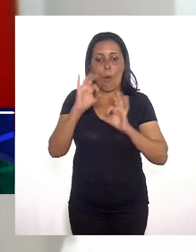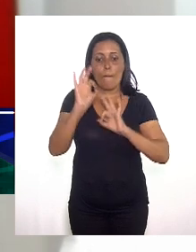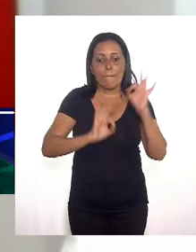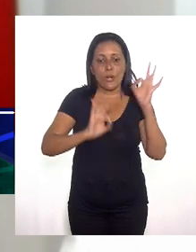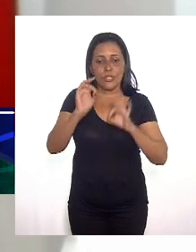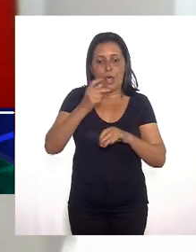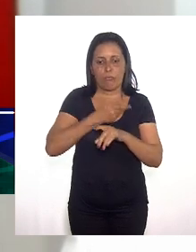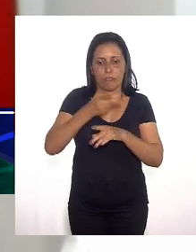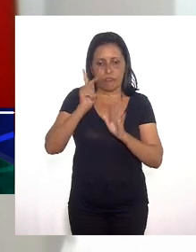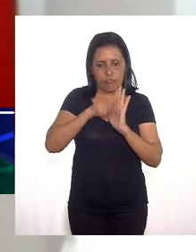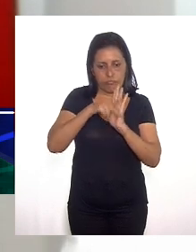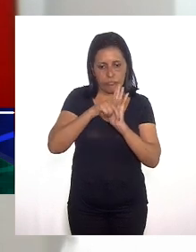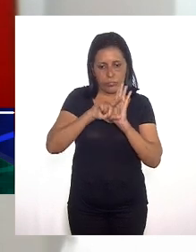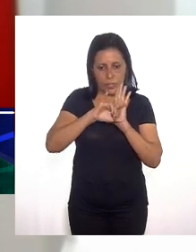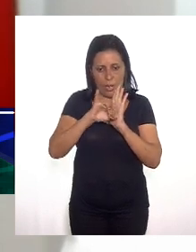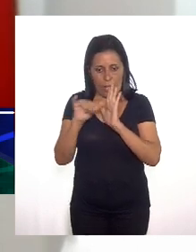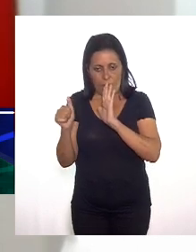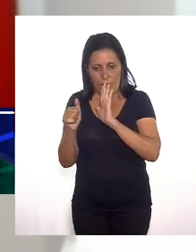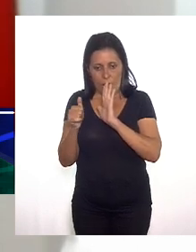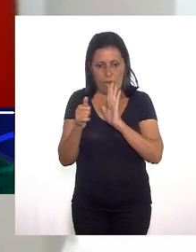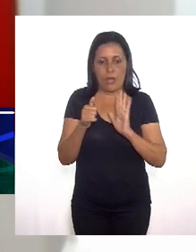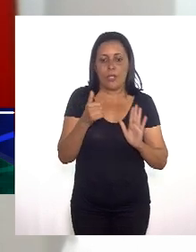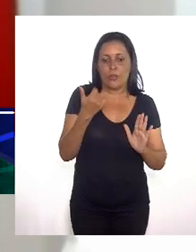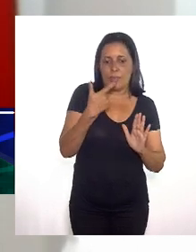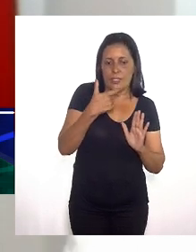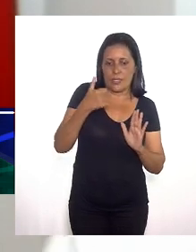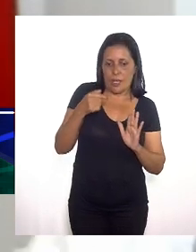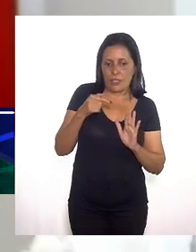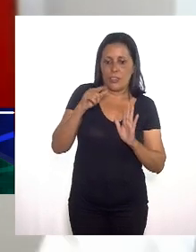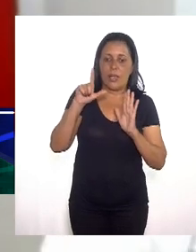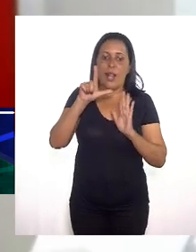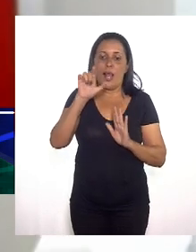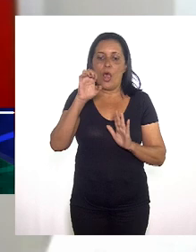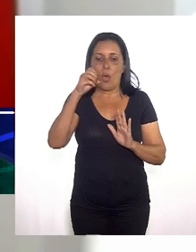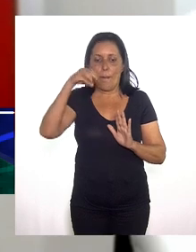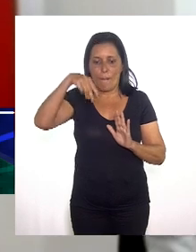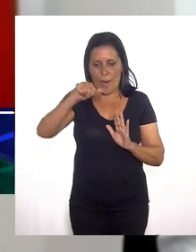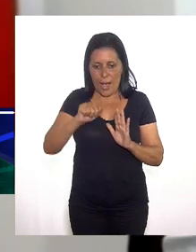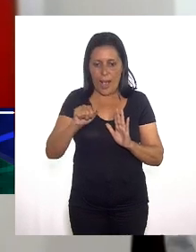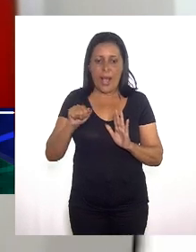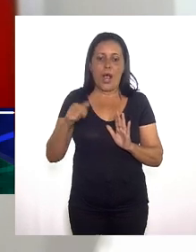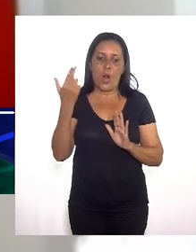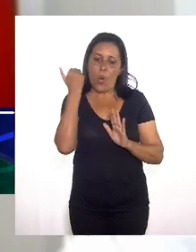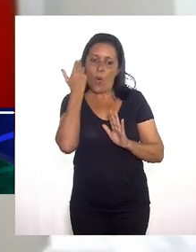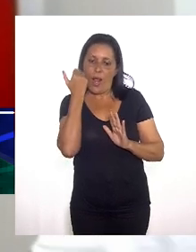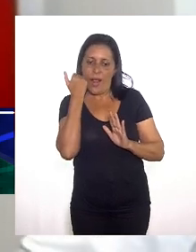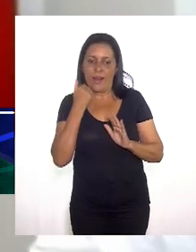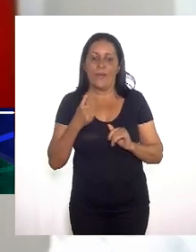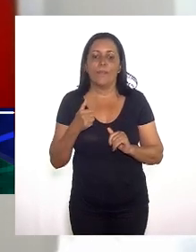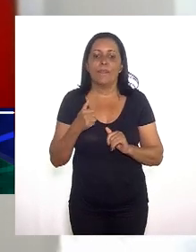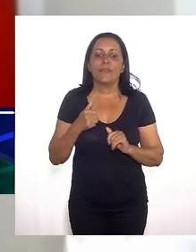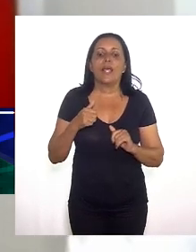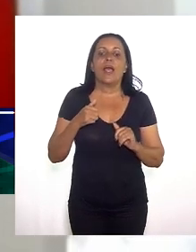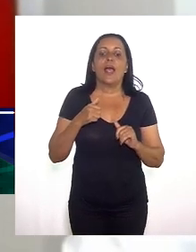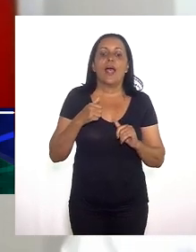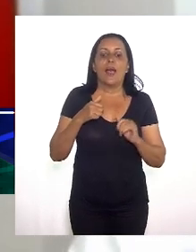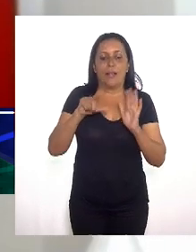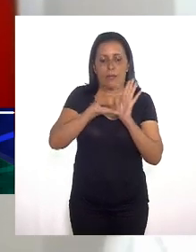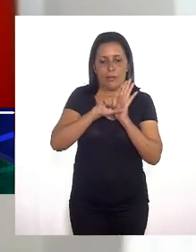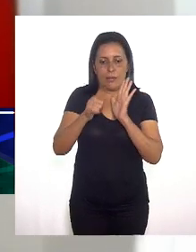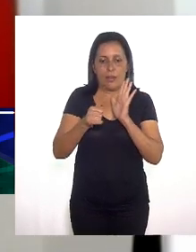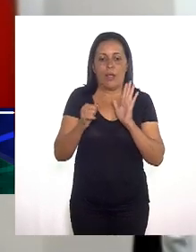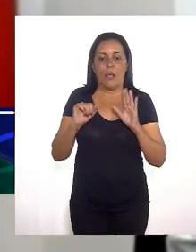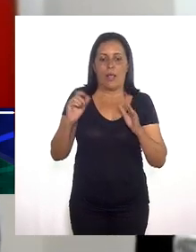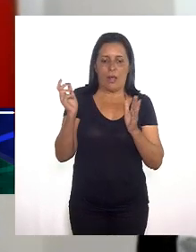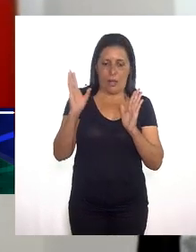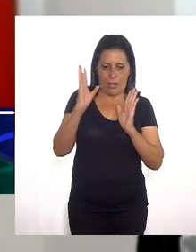2931 de 2017, de autoria do deputado Eliomar Coelho, que cria o Programa Estadual de Medicina Tradicional e Complementar